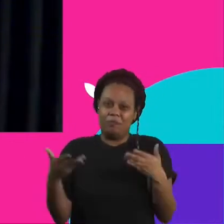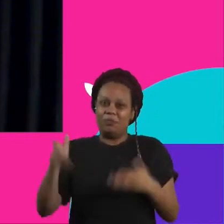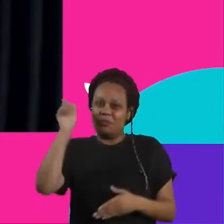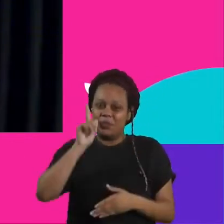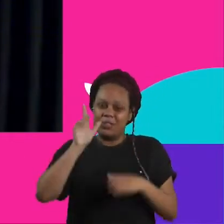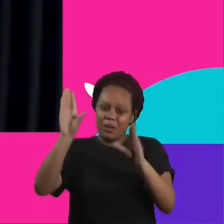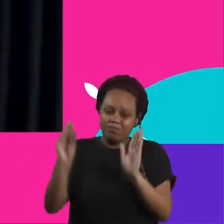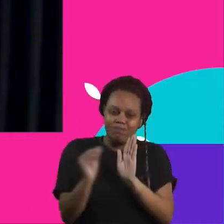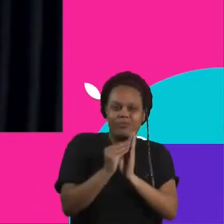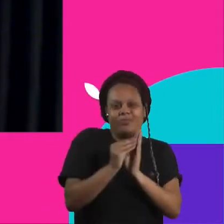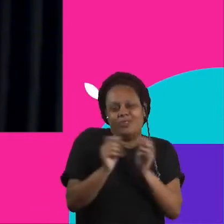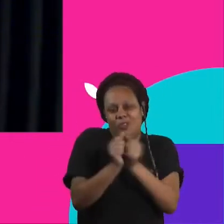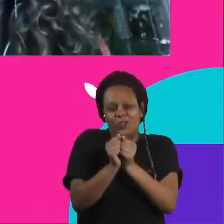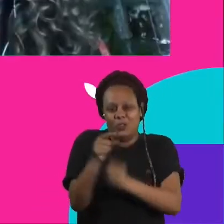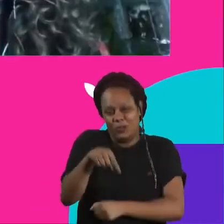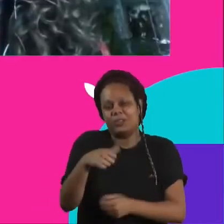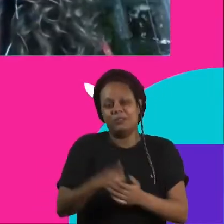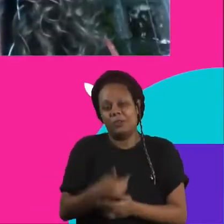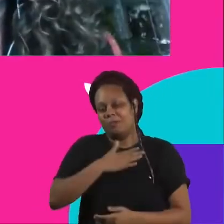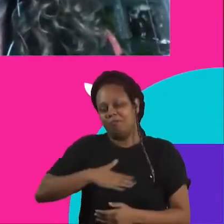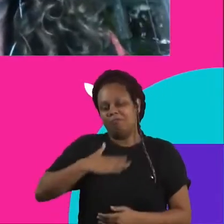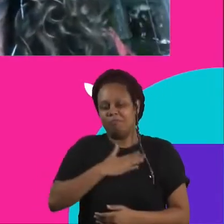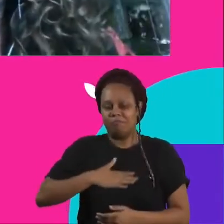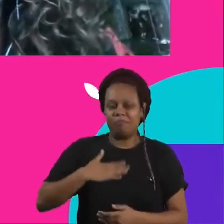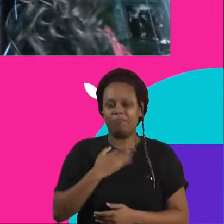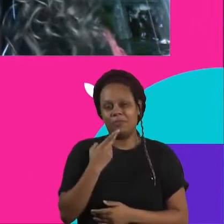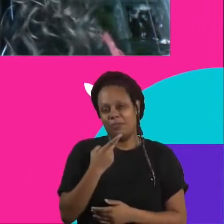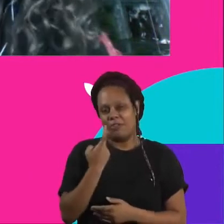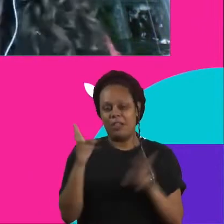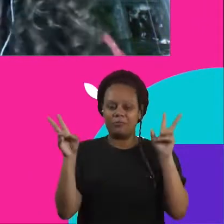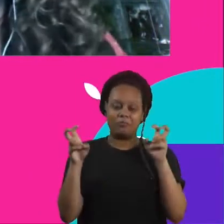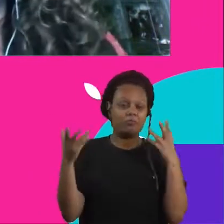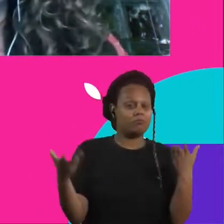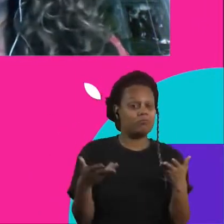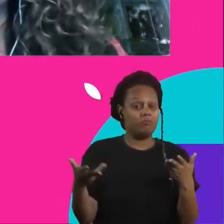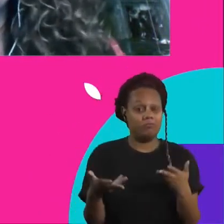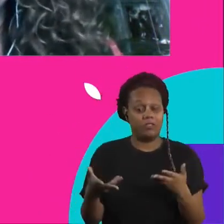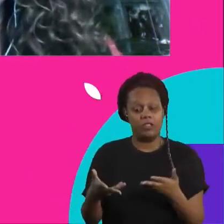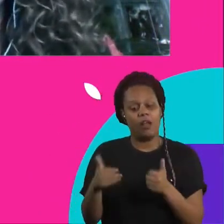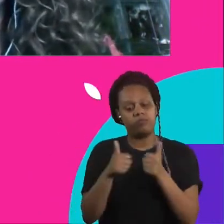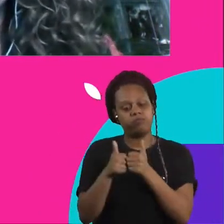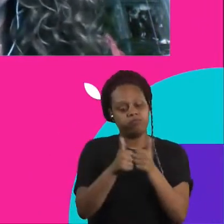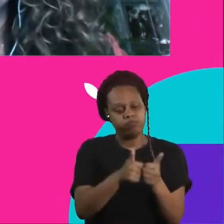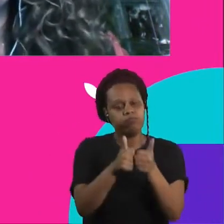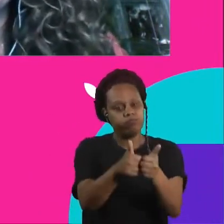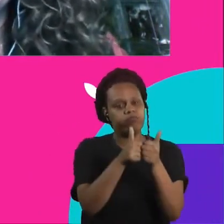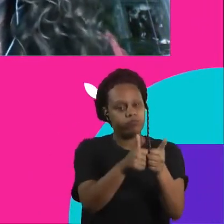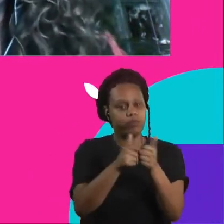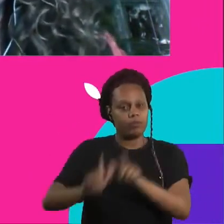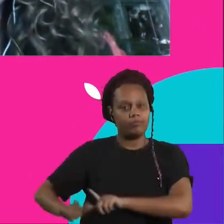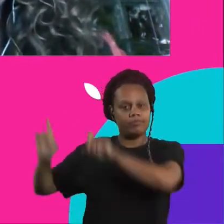encaixar aí para a gente estar junto. Obrigado um prazer estar aqui falando de um tema que agora eu estava acompanhando o painel anterior, né?